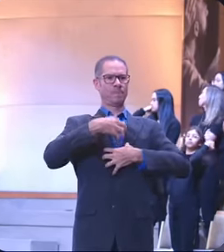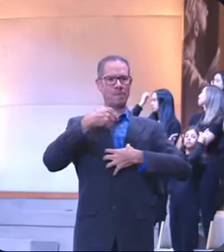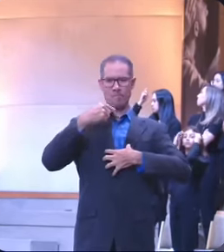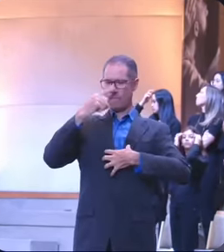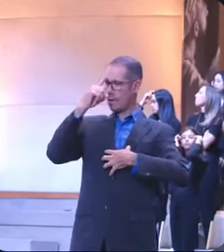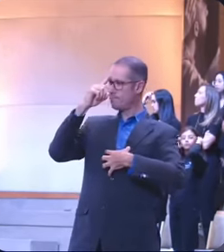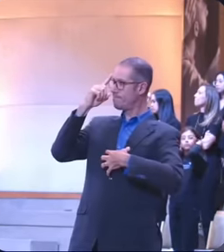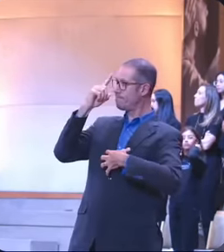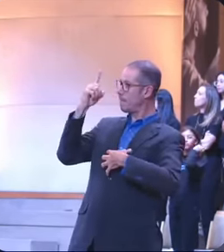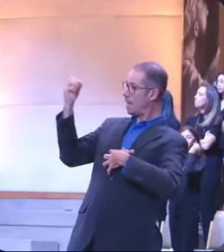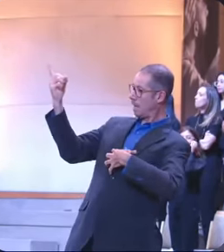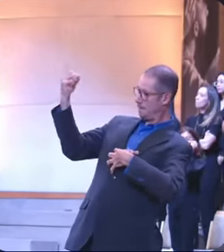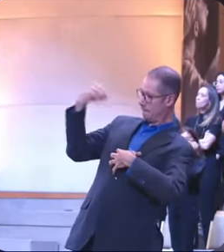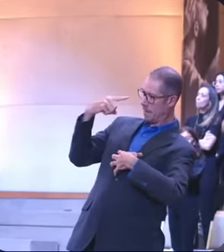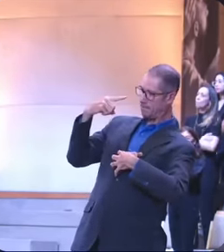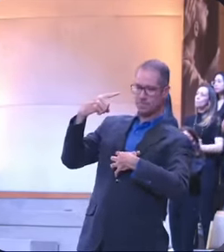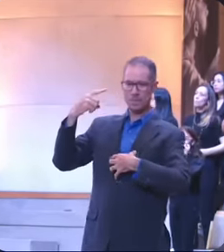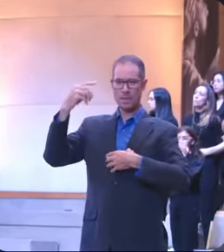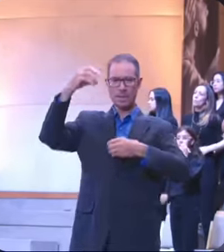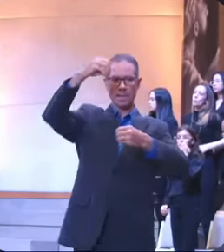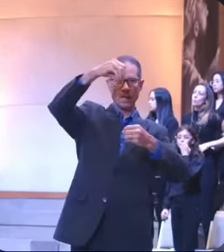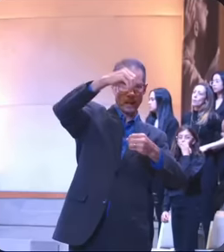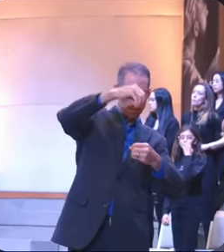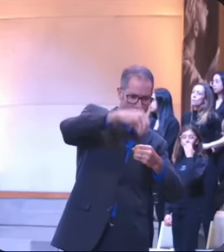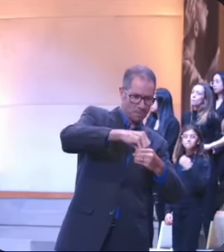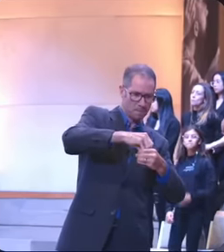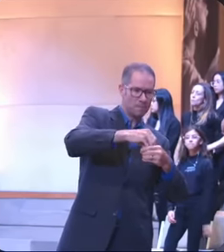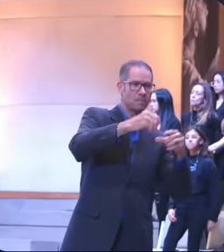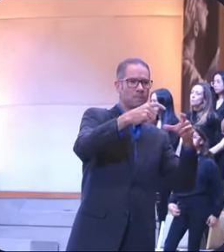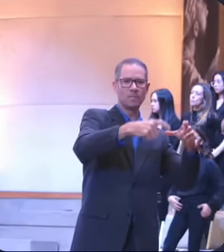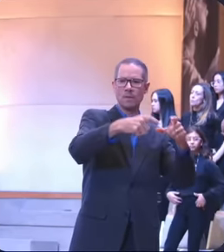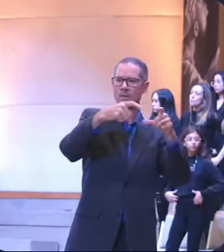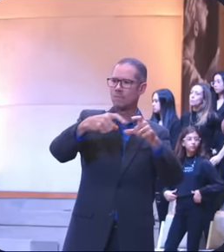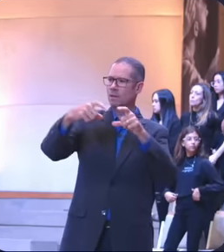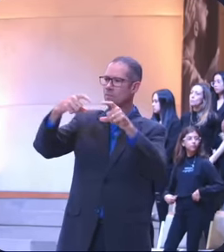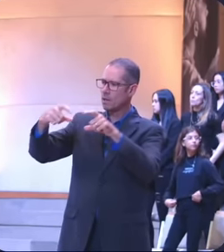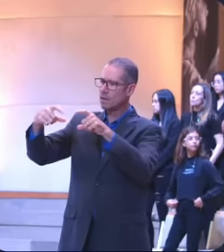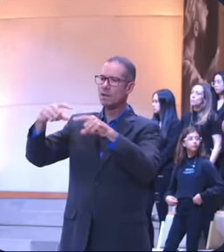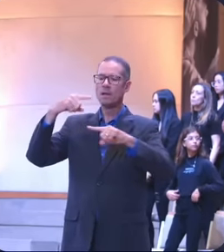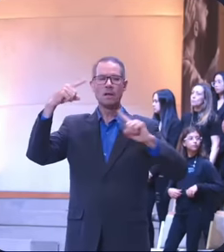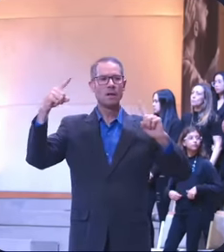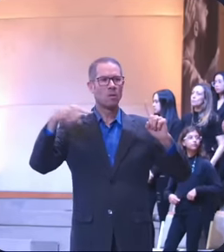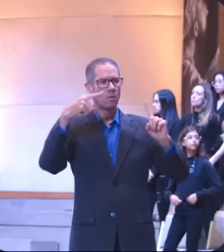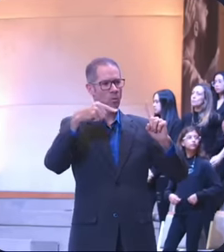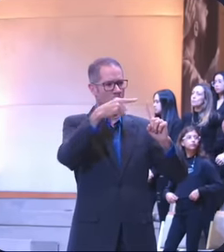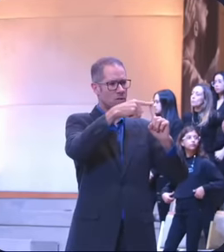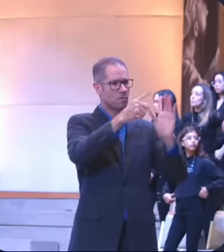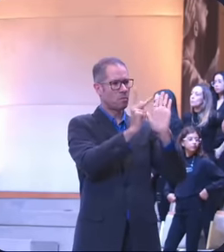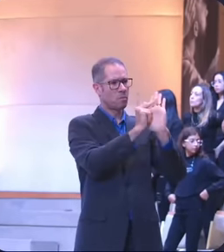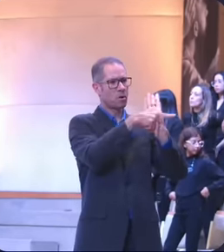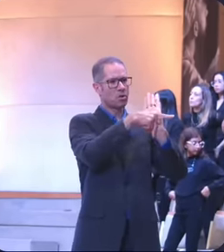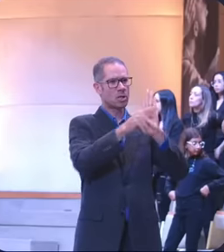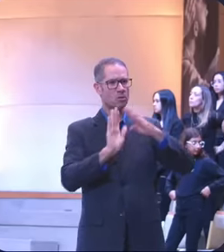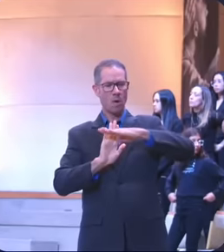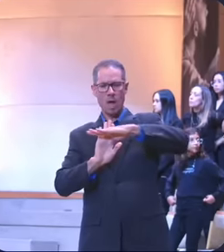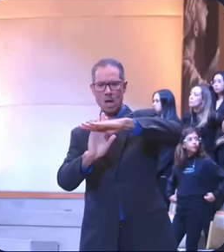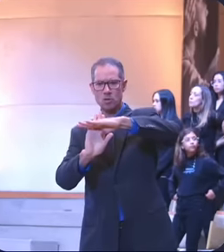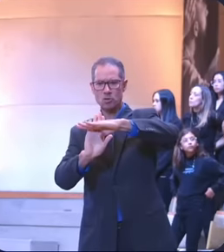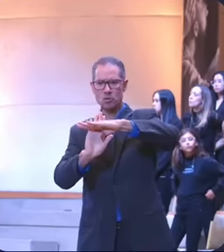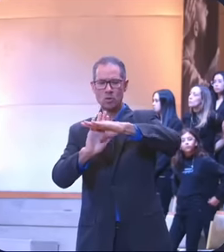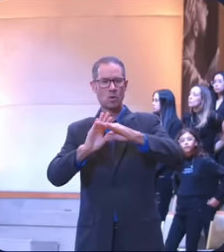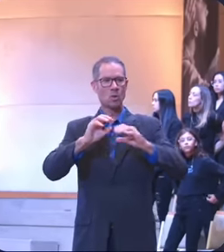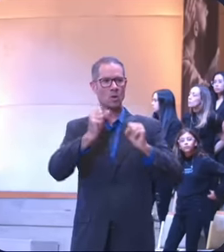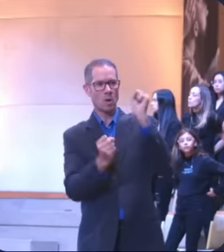que entrar agora no gasofilaço, qualquer um deles, vai ser destinado para esse projeto, a gente ajudar a